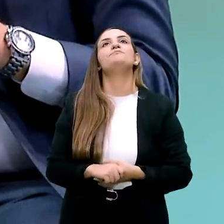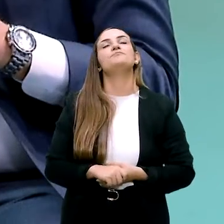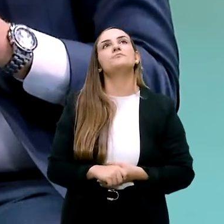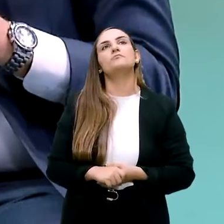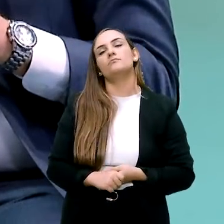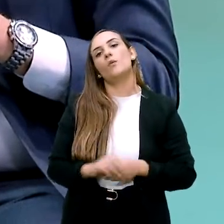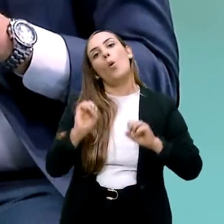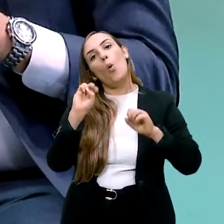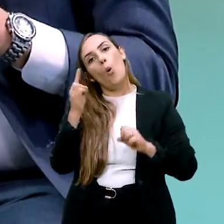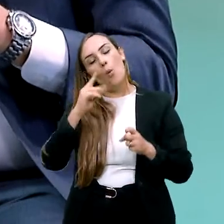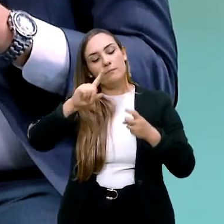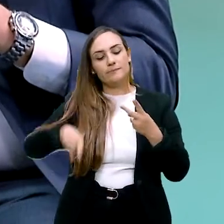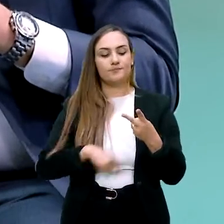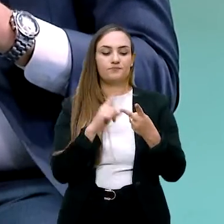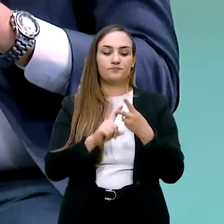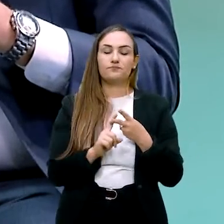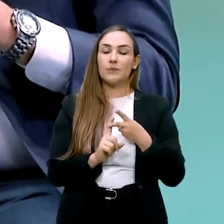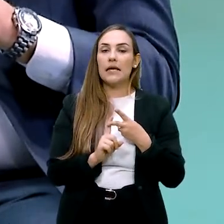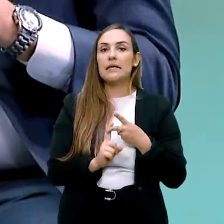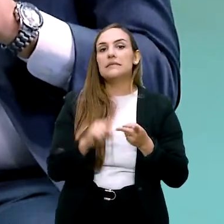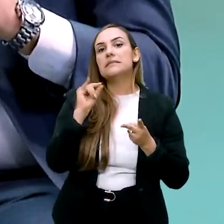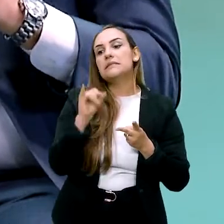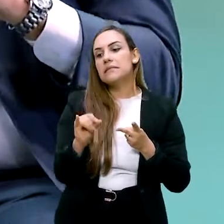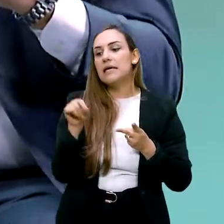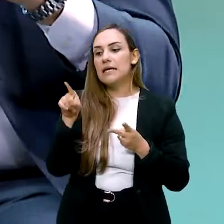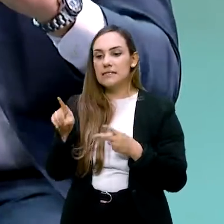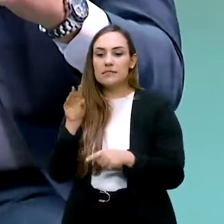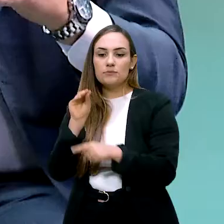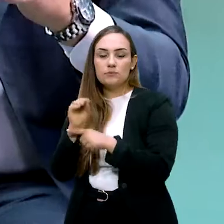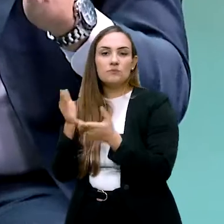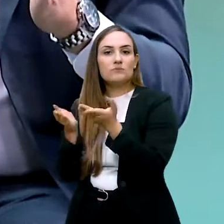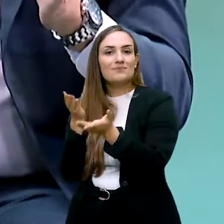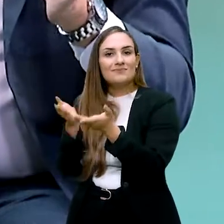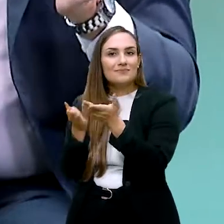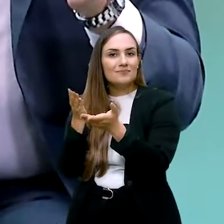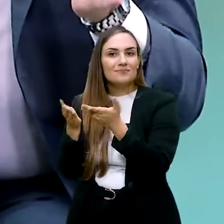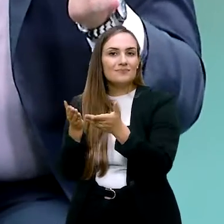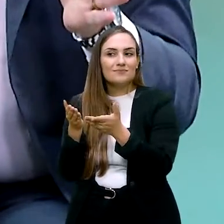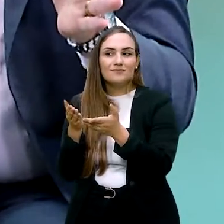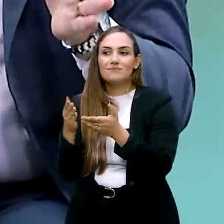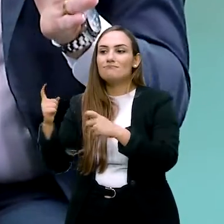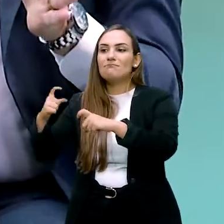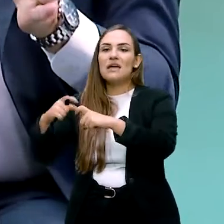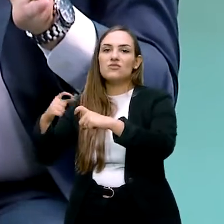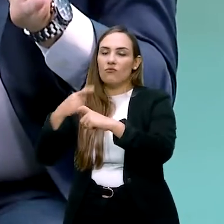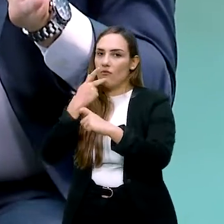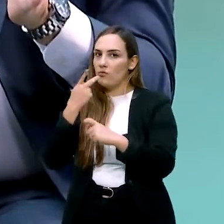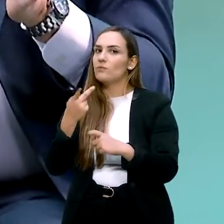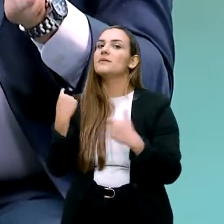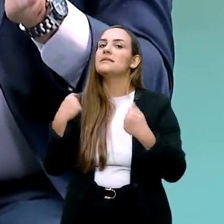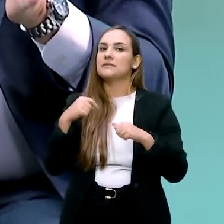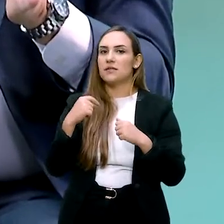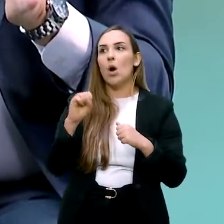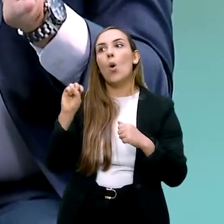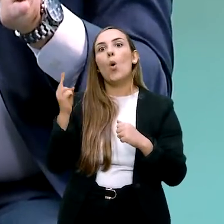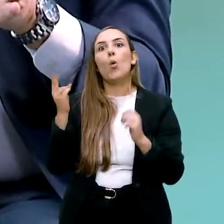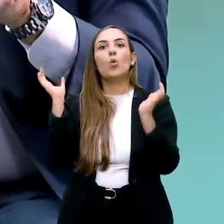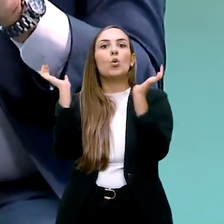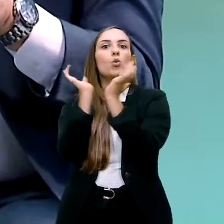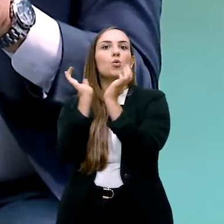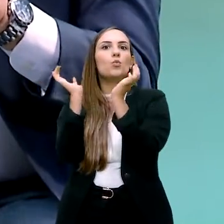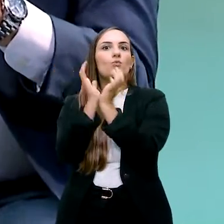a possibilidade de ser deferido se aquele procedimento ou tratamento for recomendado por órgãos